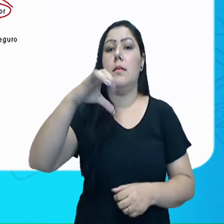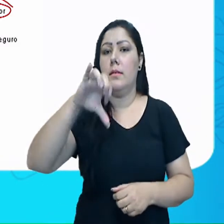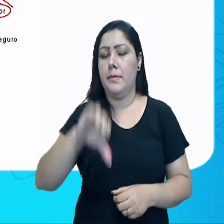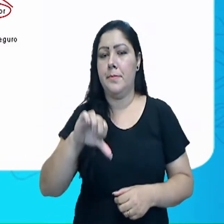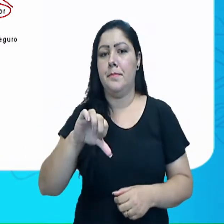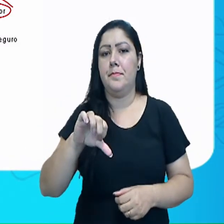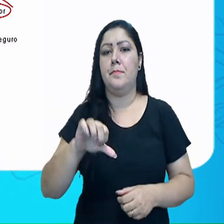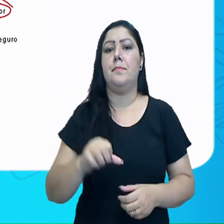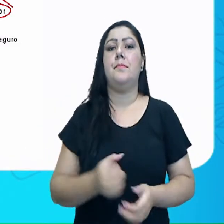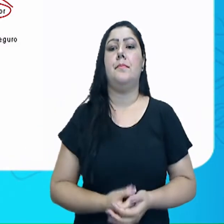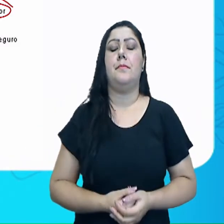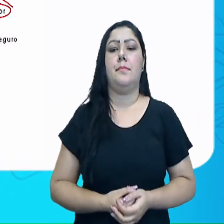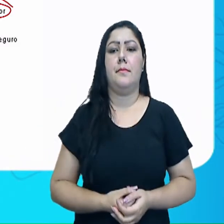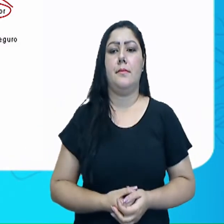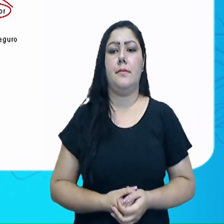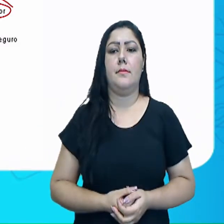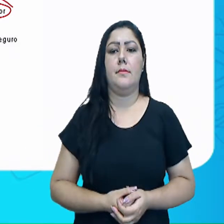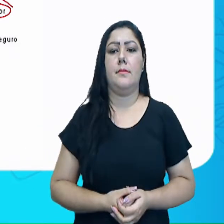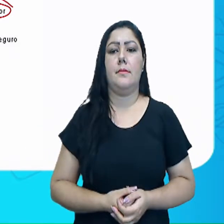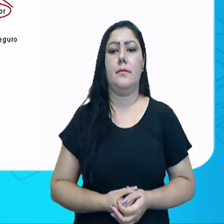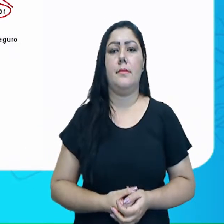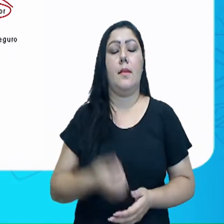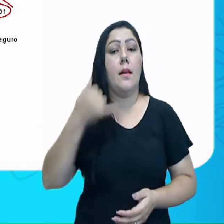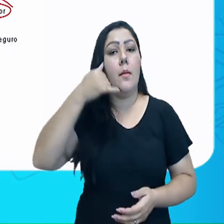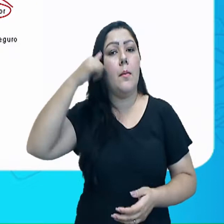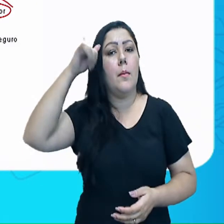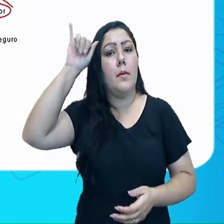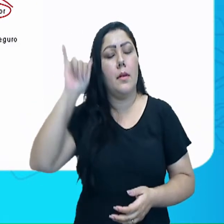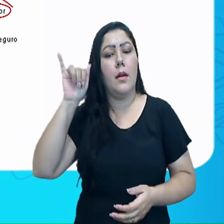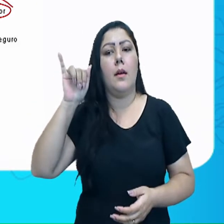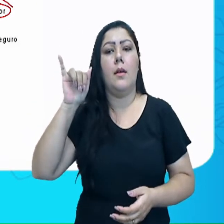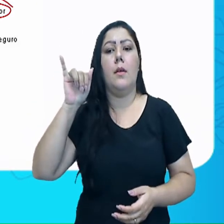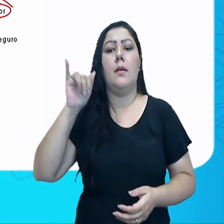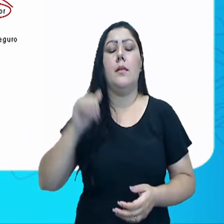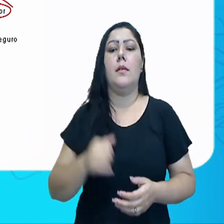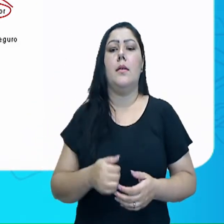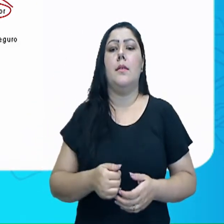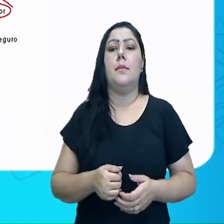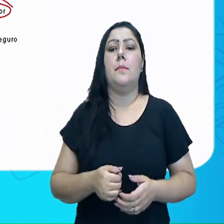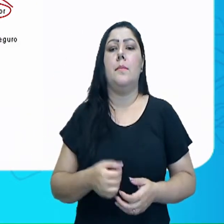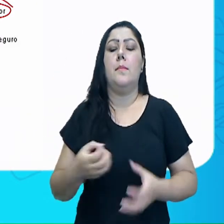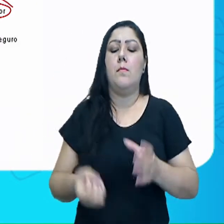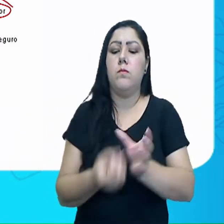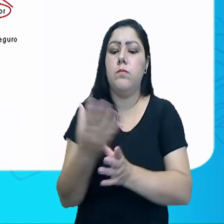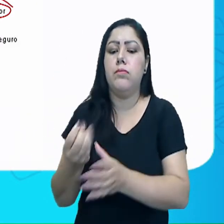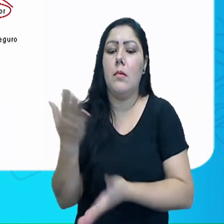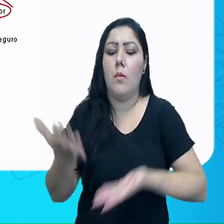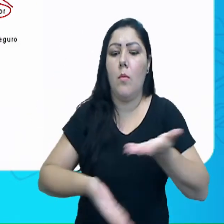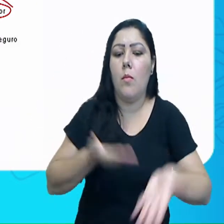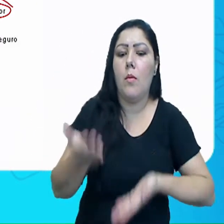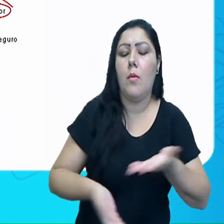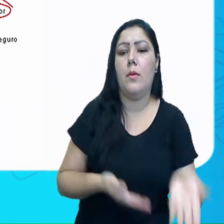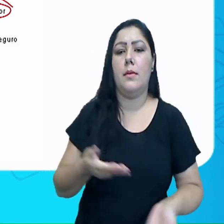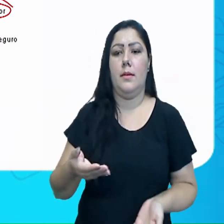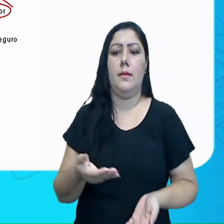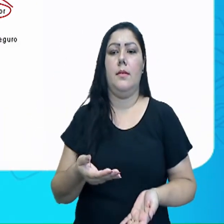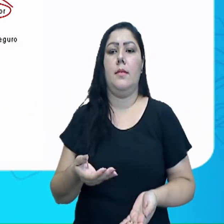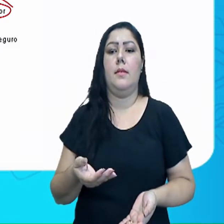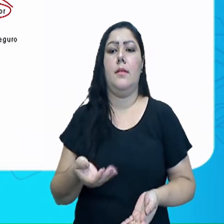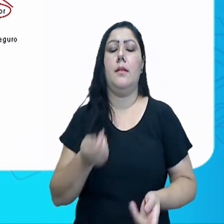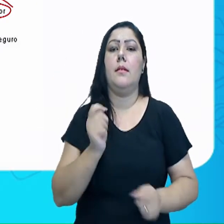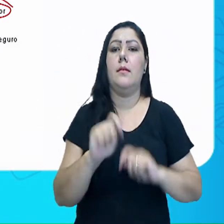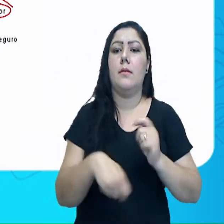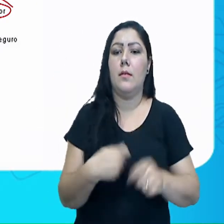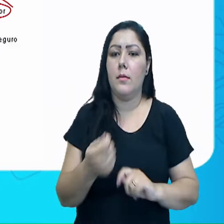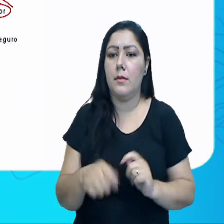tornou-se a principal atividade complementar. Foi decisiva na penetração